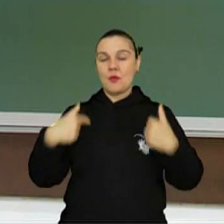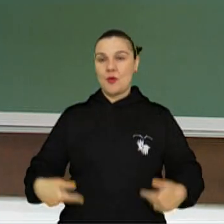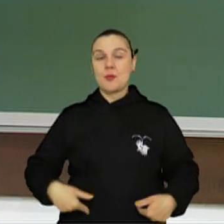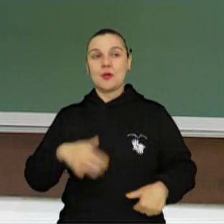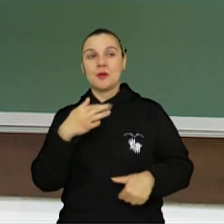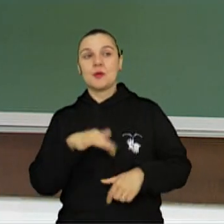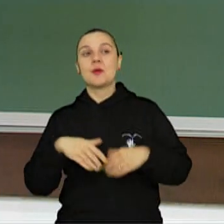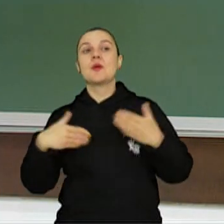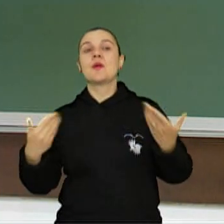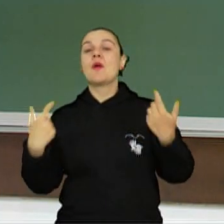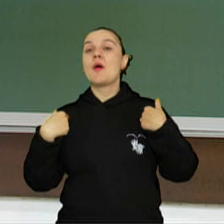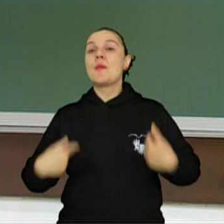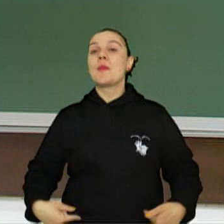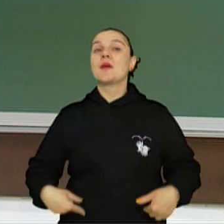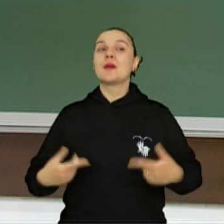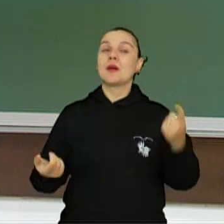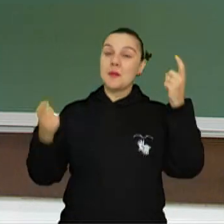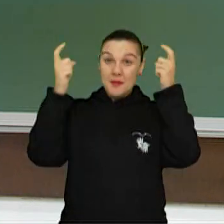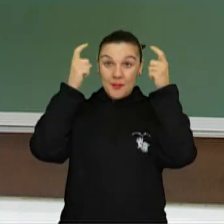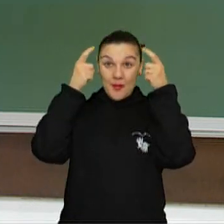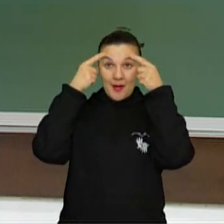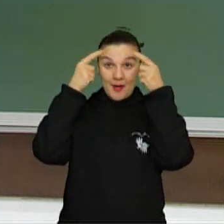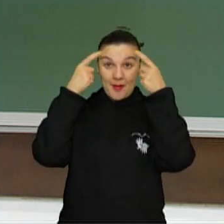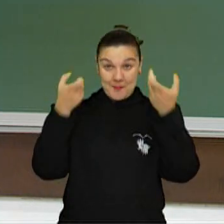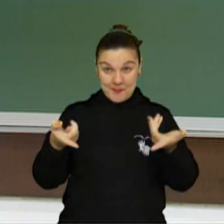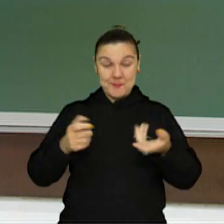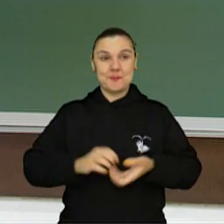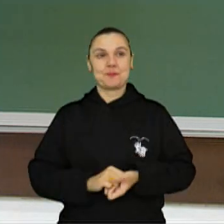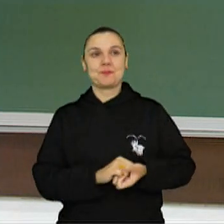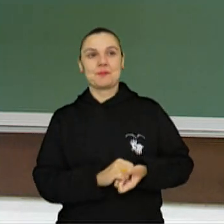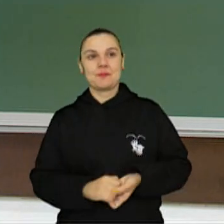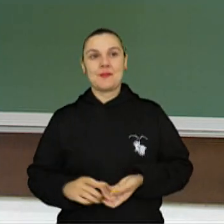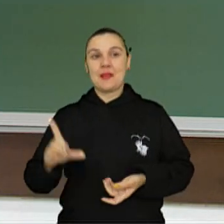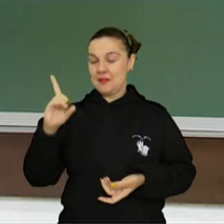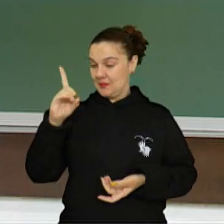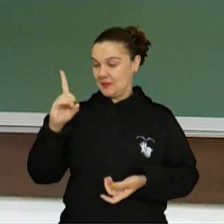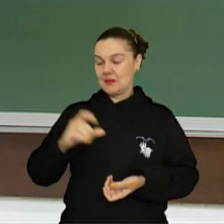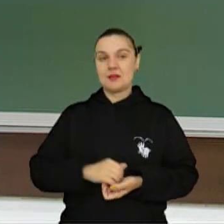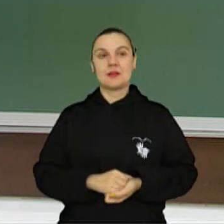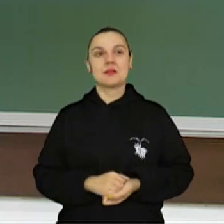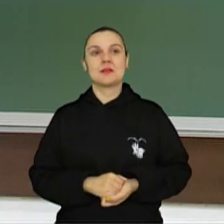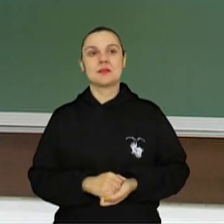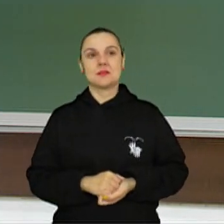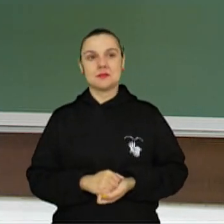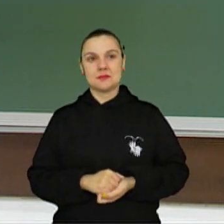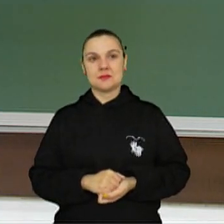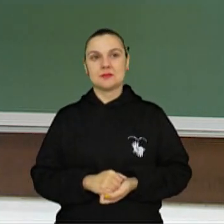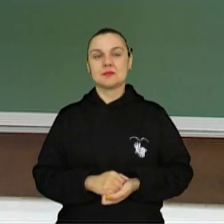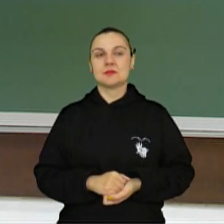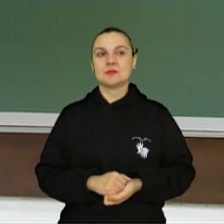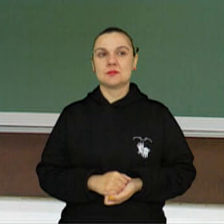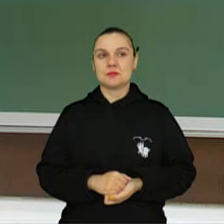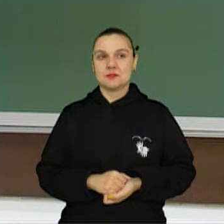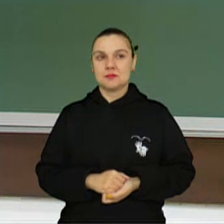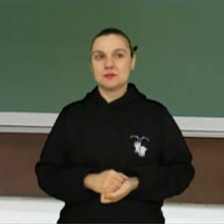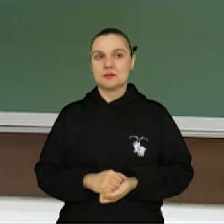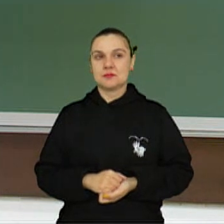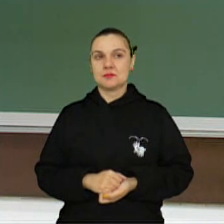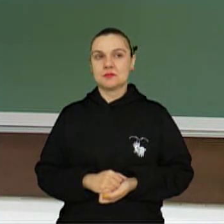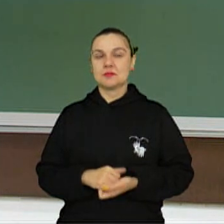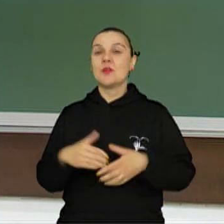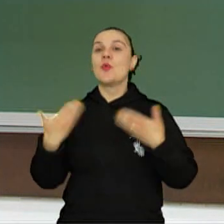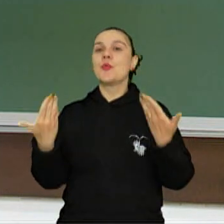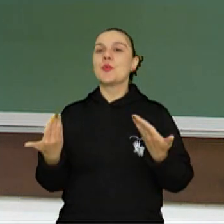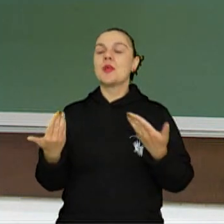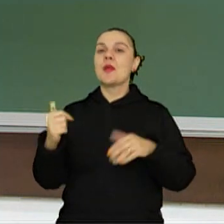E qual que é a parte do corpo humano aqui? La cabeça. Alternativa D, a ustedes les la barriga.